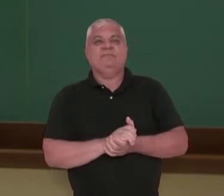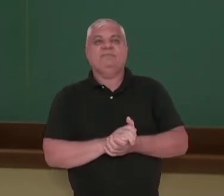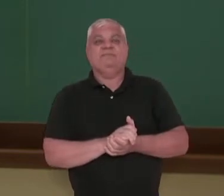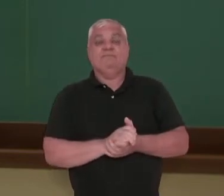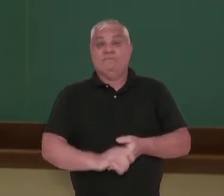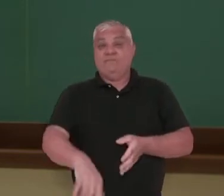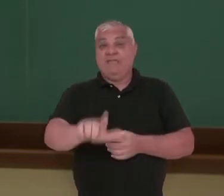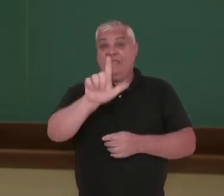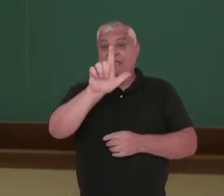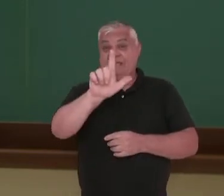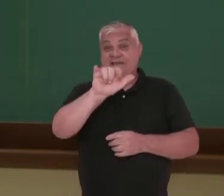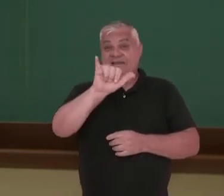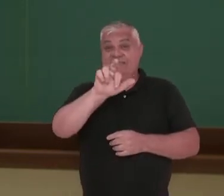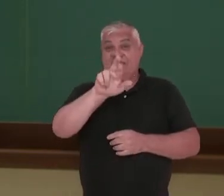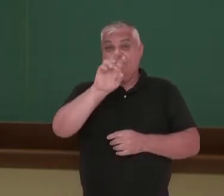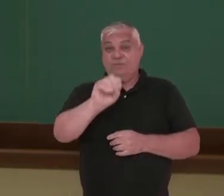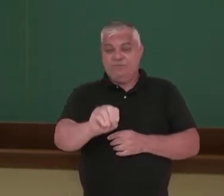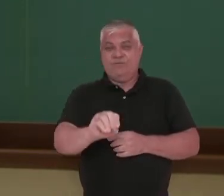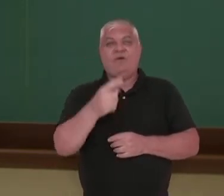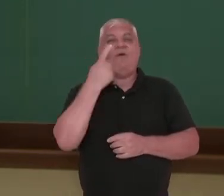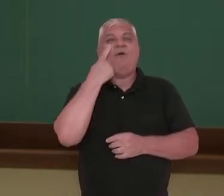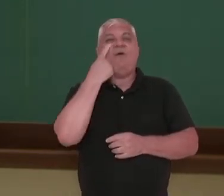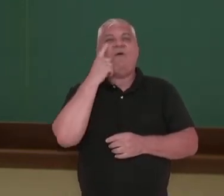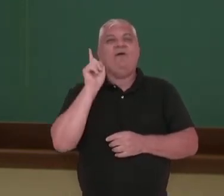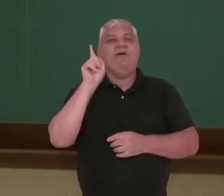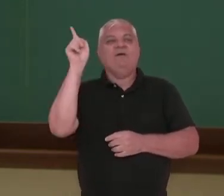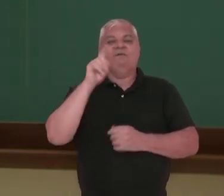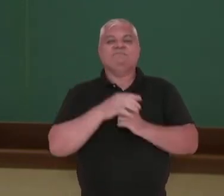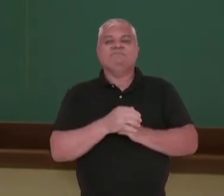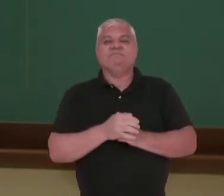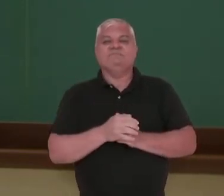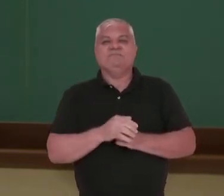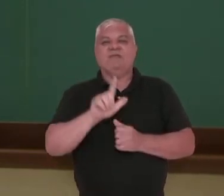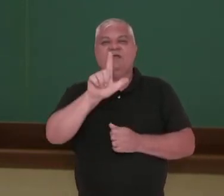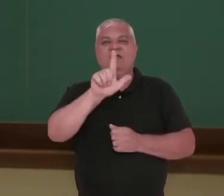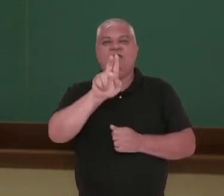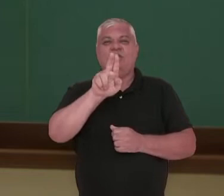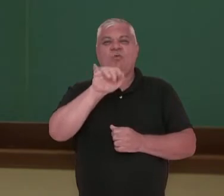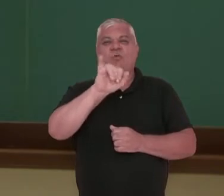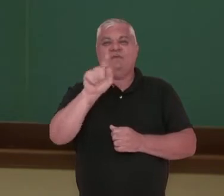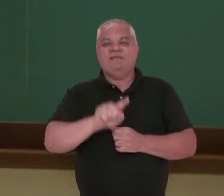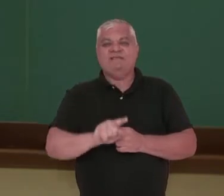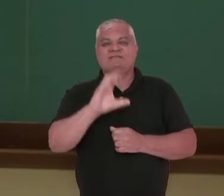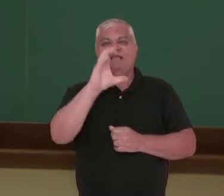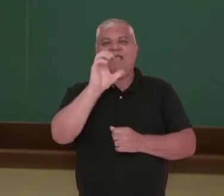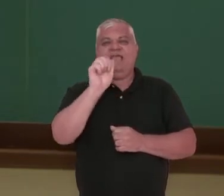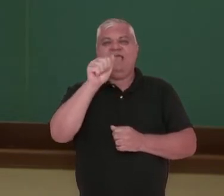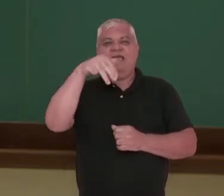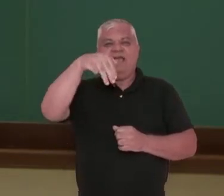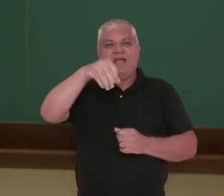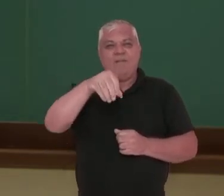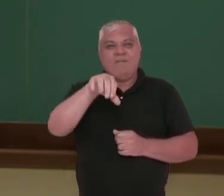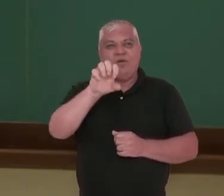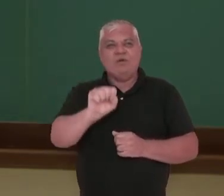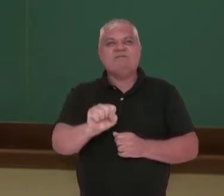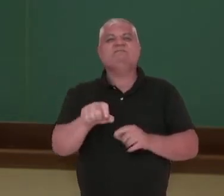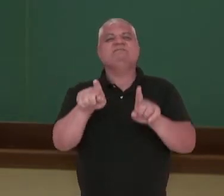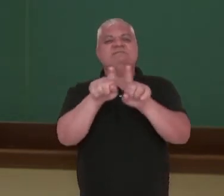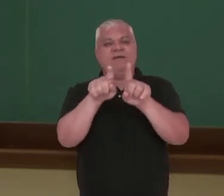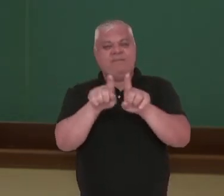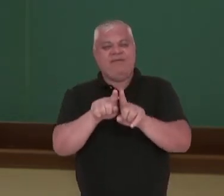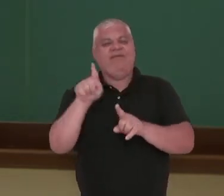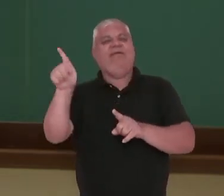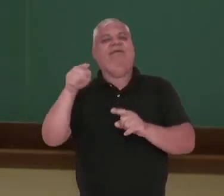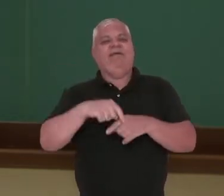gênero lírico, veja então essa estrofe de Luís Vaz de Camões. Camões também é autor da